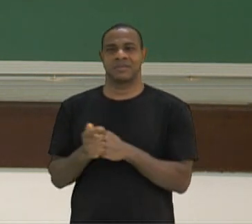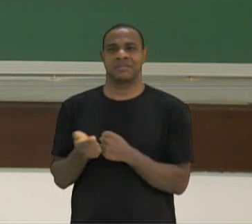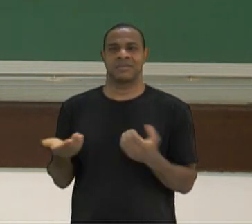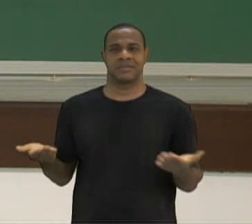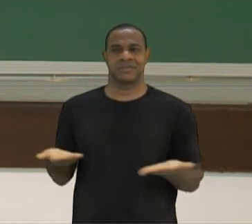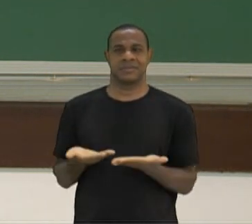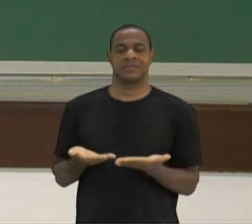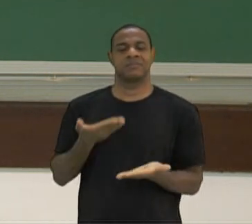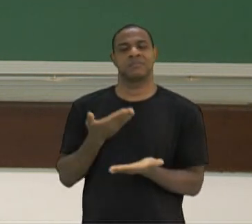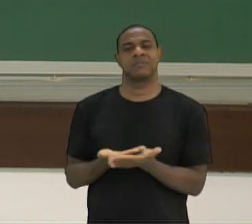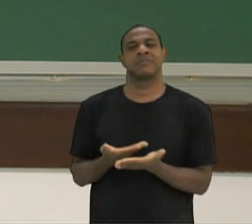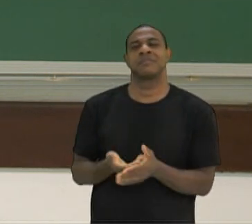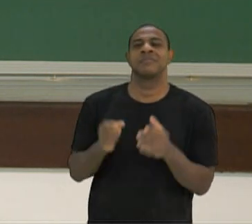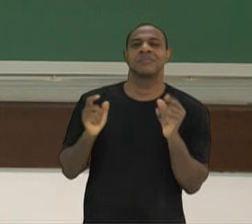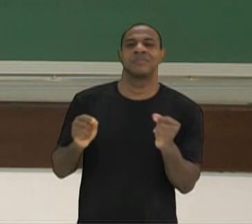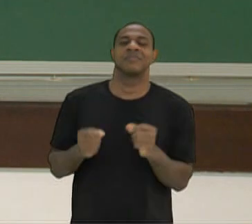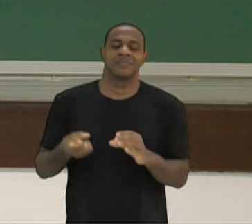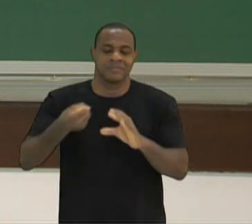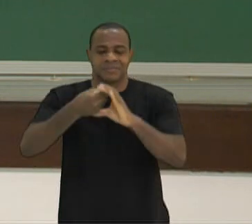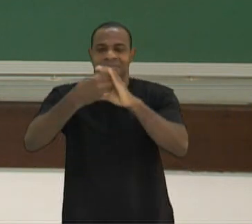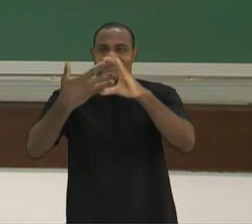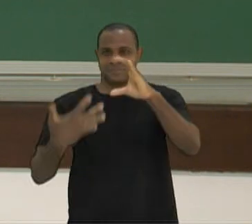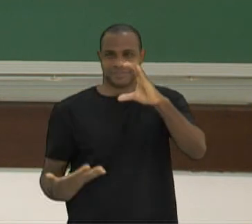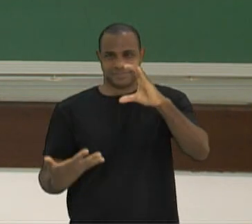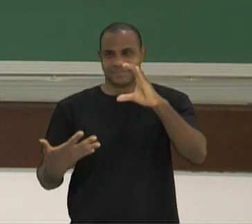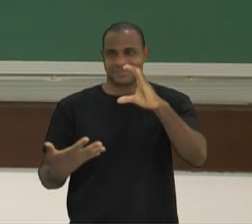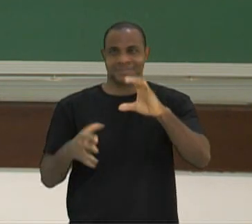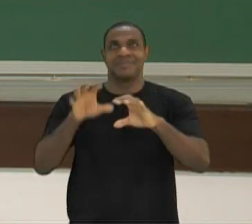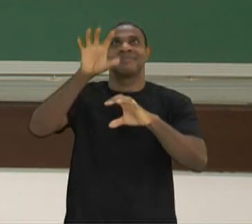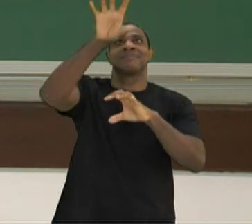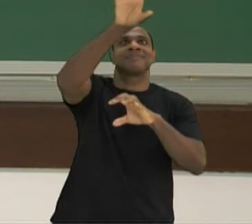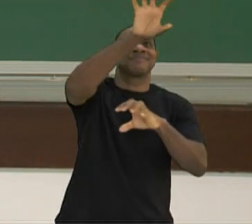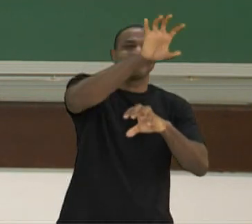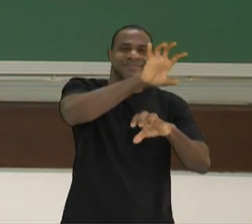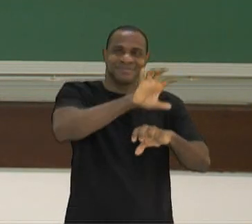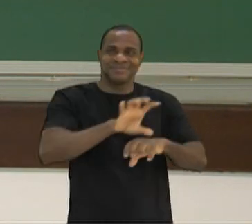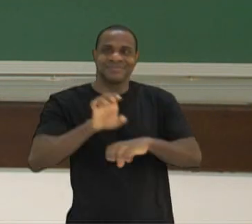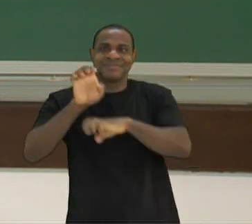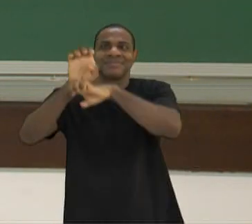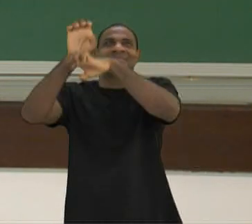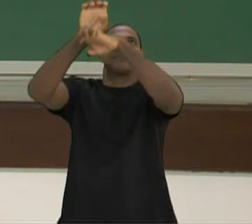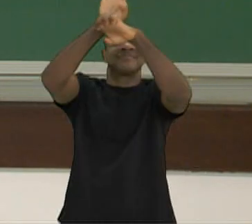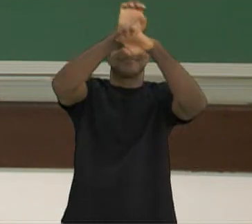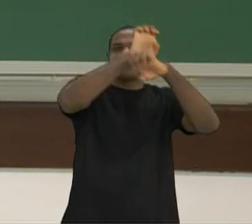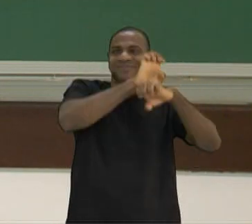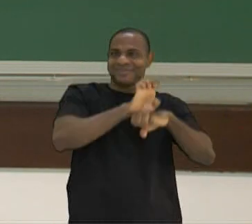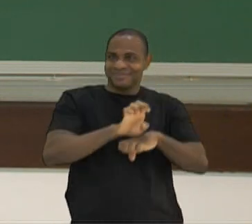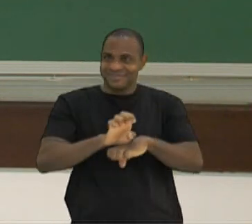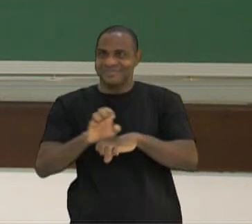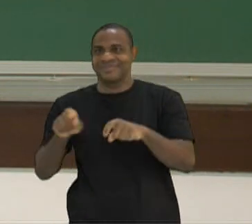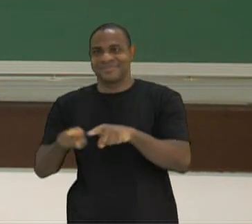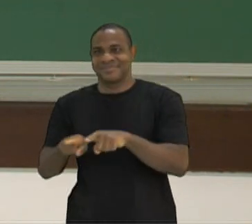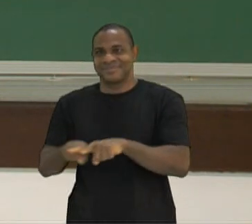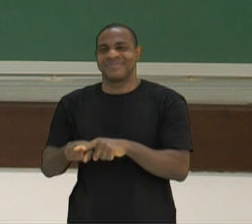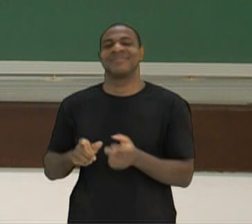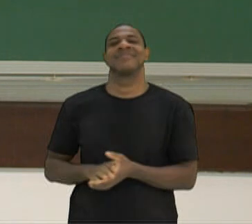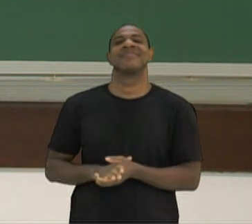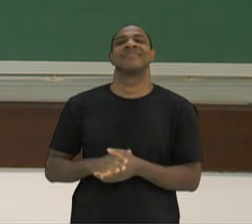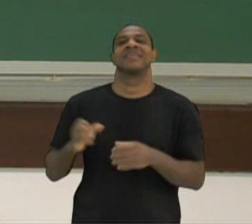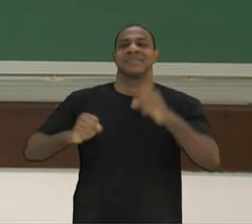e estamos estudando aí características das regiões brasileiras em termos de urbanização e